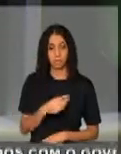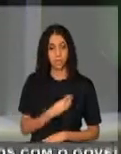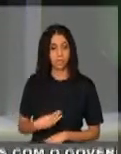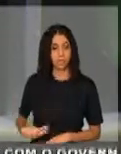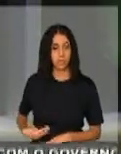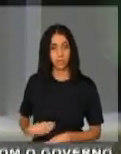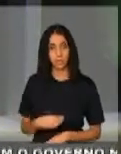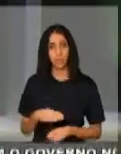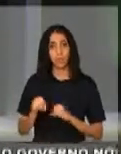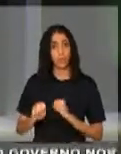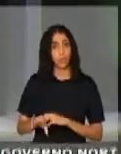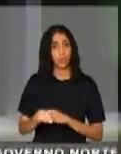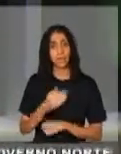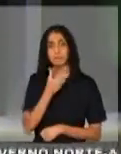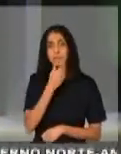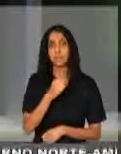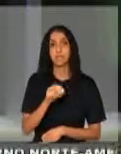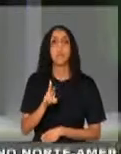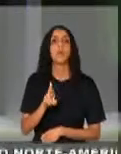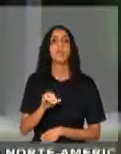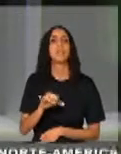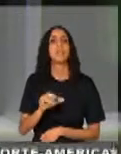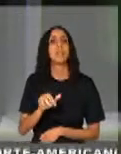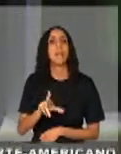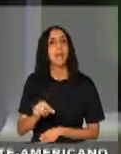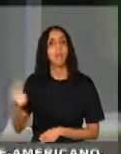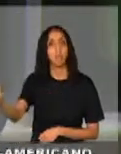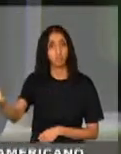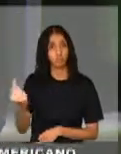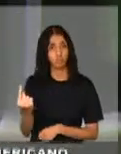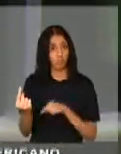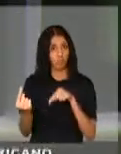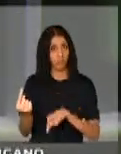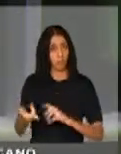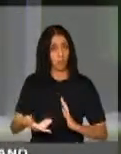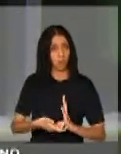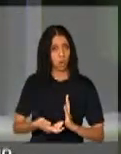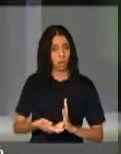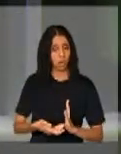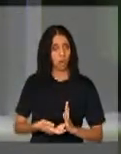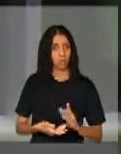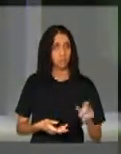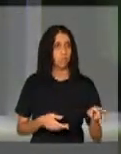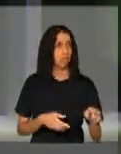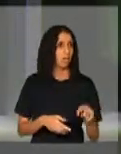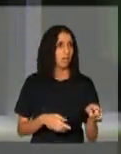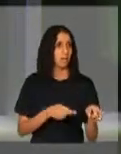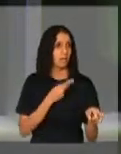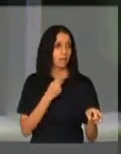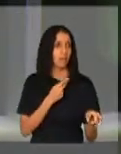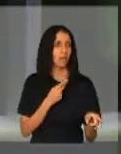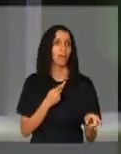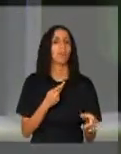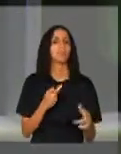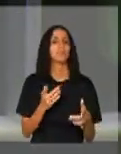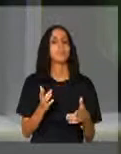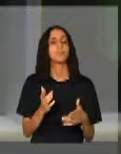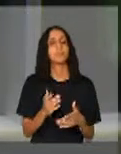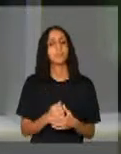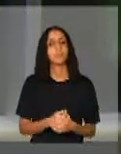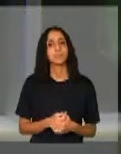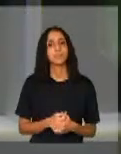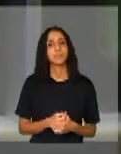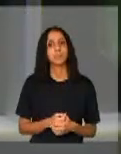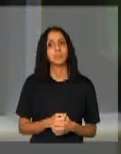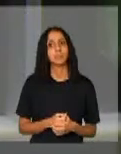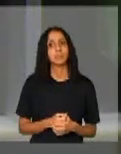da Educação na Comissão de Educação. Foi referido aqui por parlamentares que se manifestaram antecedentemente